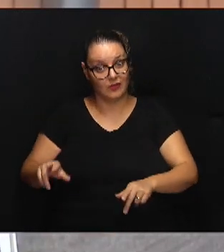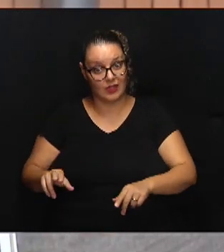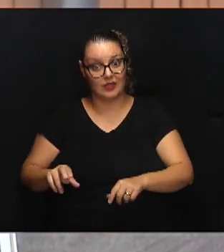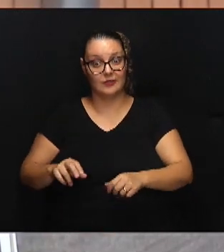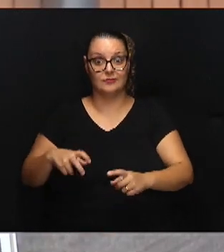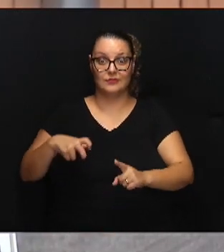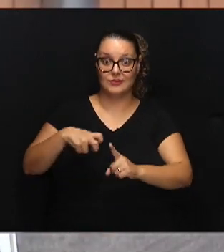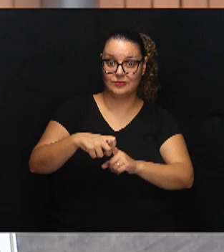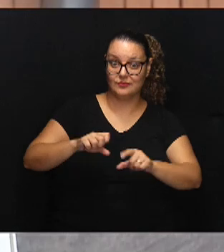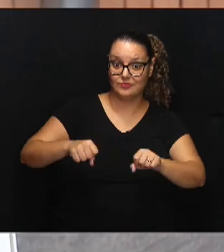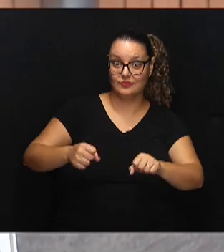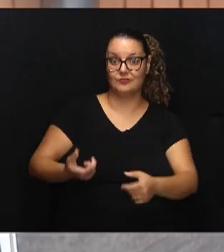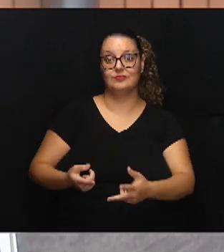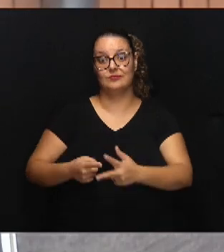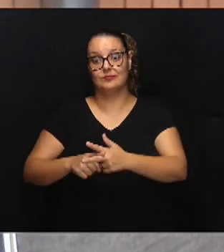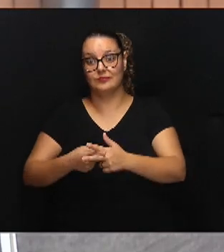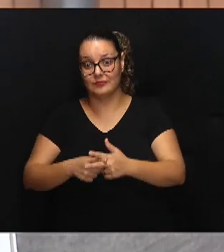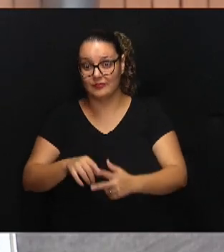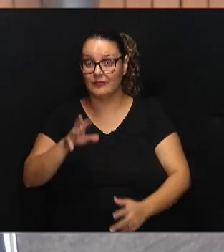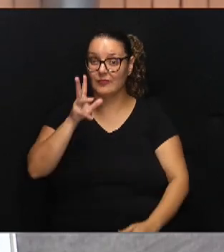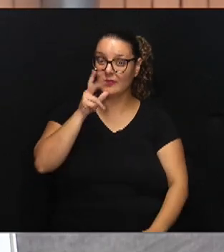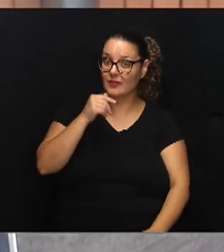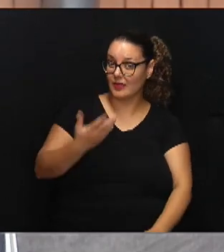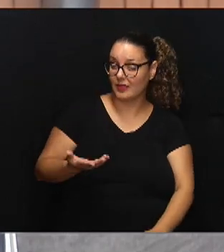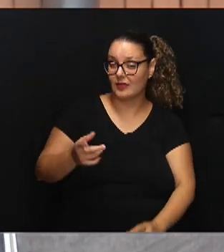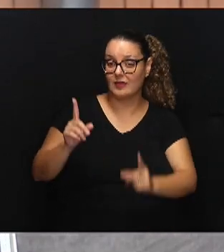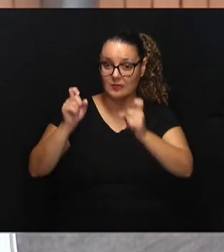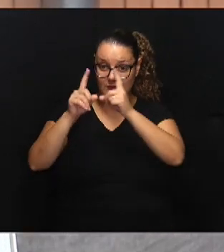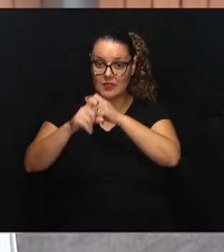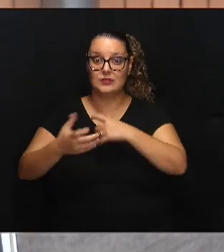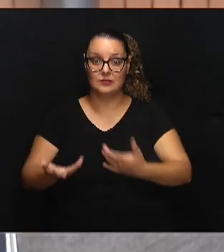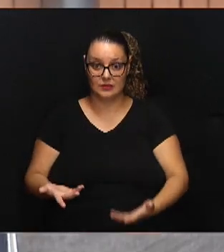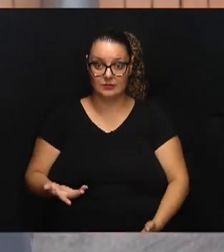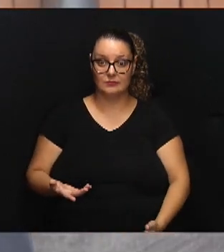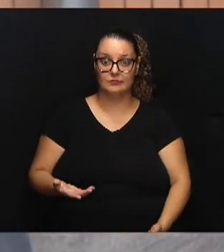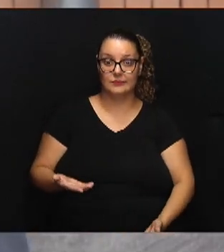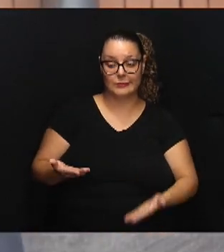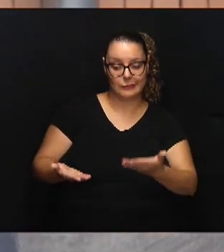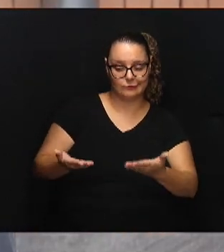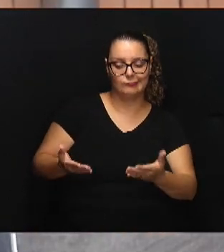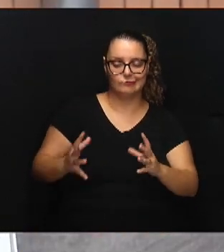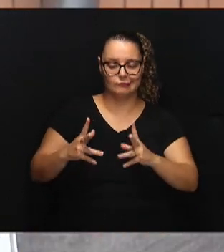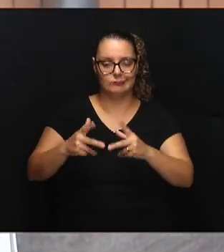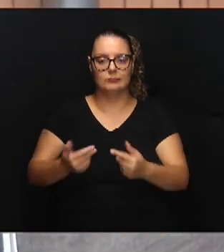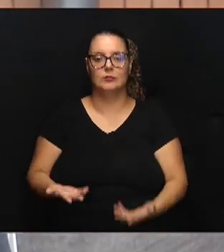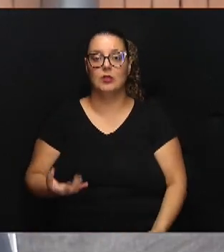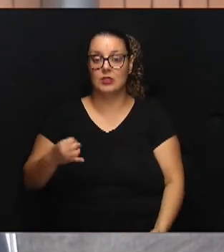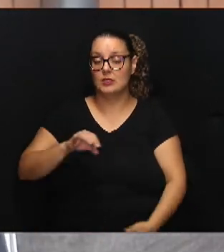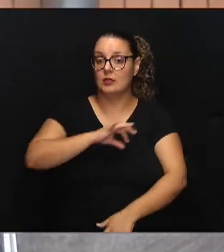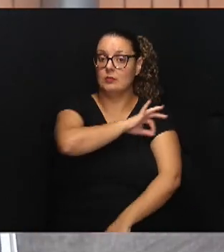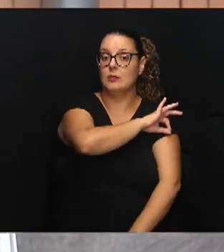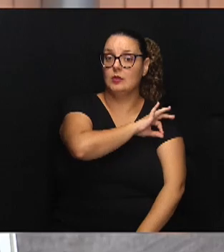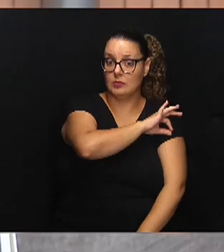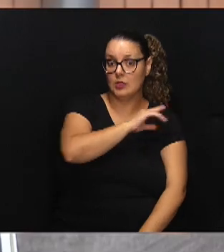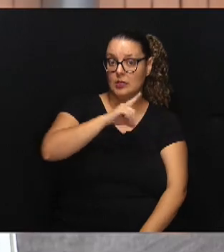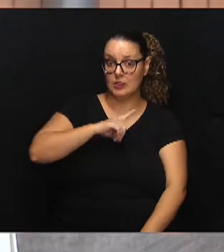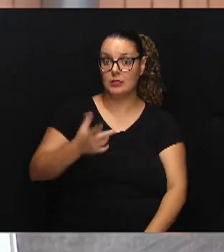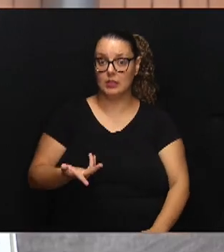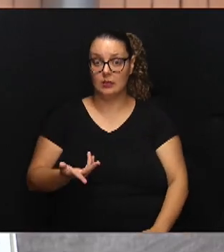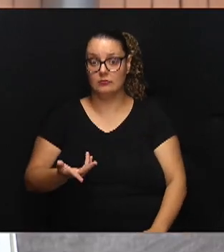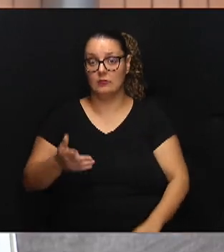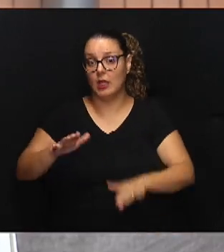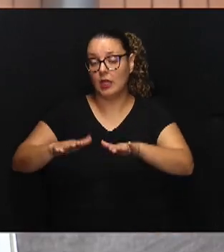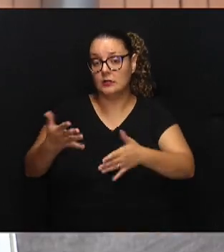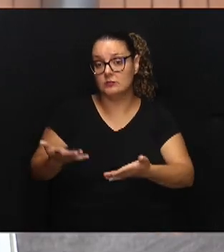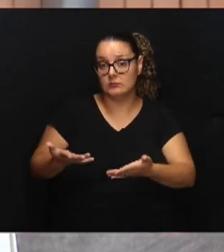a manutenção é mais lenta, mais difícil, então tem que pesar tudo isso, né? Se a prefeitura tem a disponibilidade de repente traçar